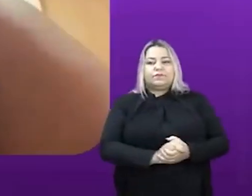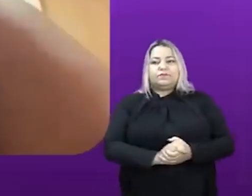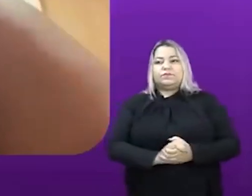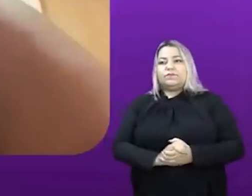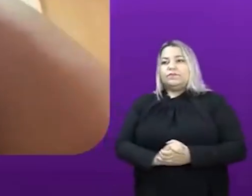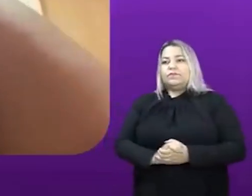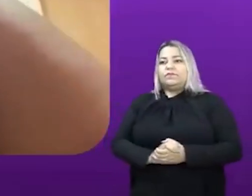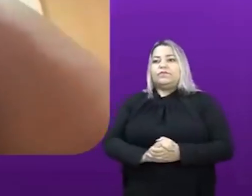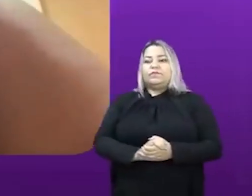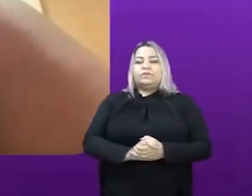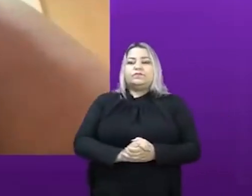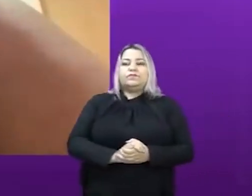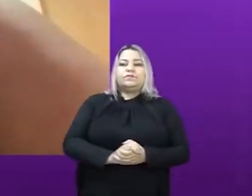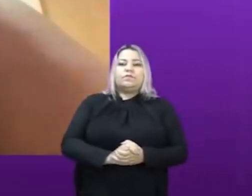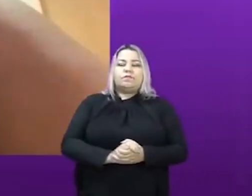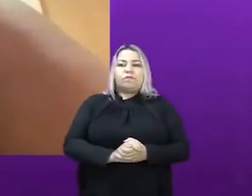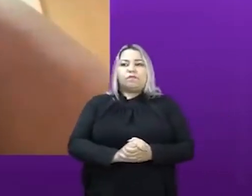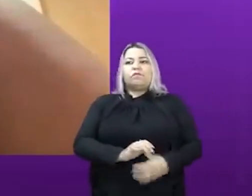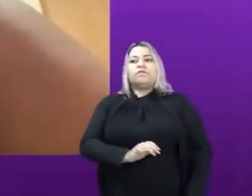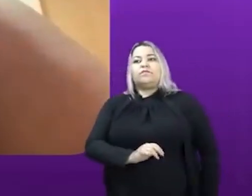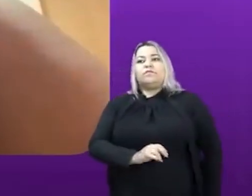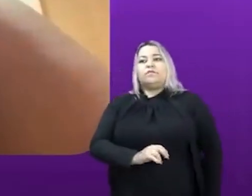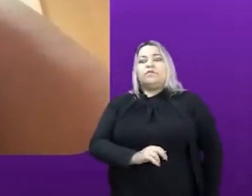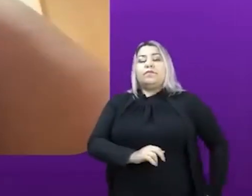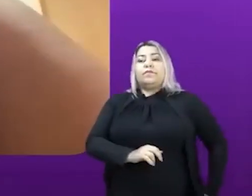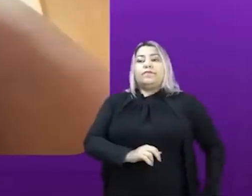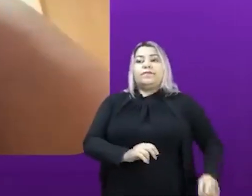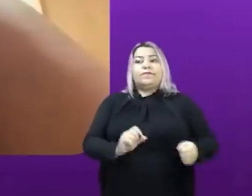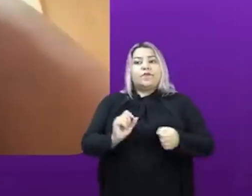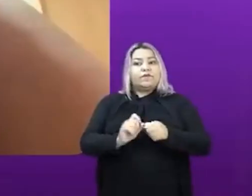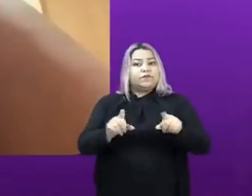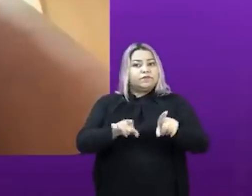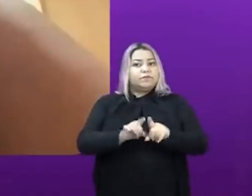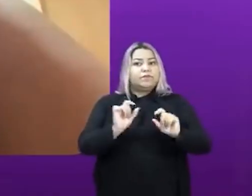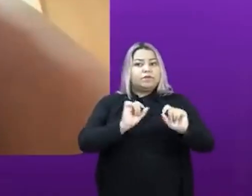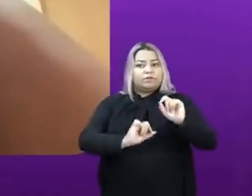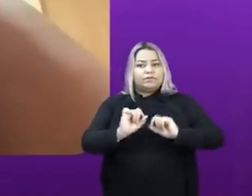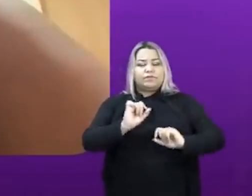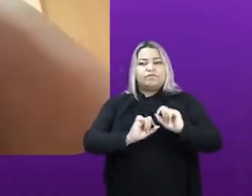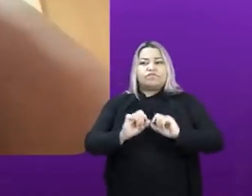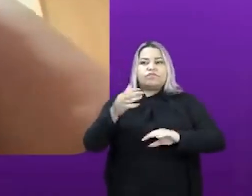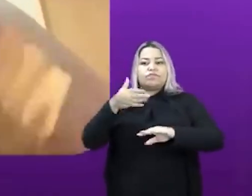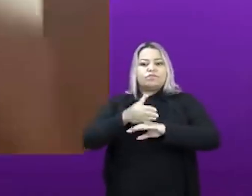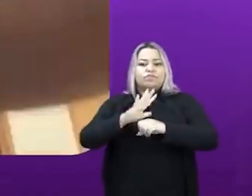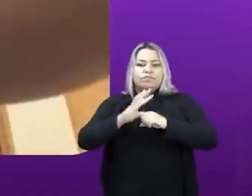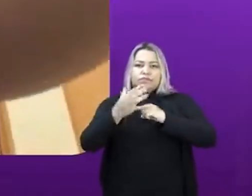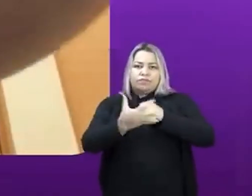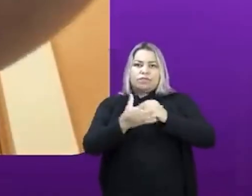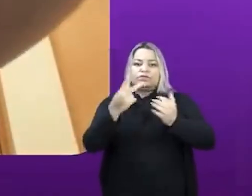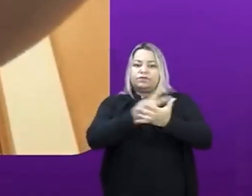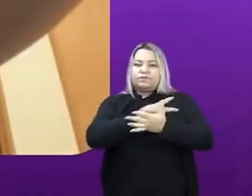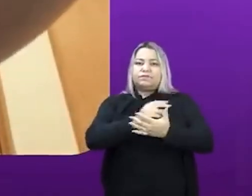E, e aí eu fiz também, a gente entrou na pandemia, e